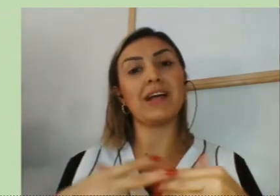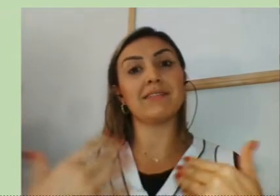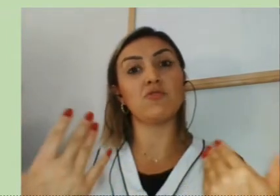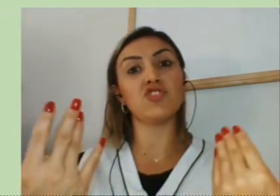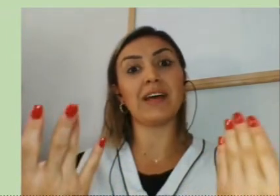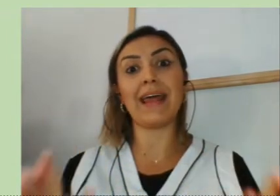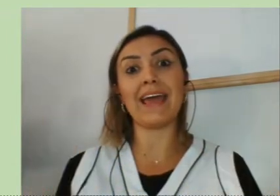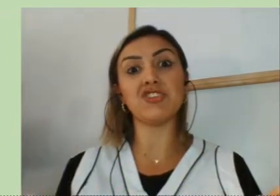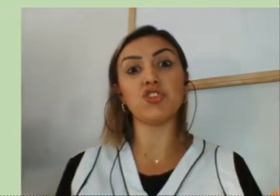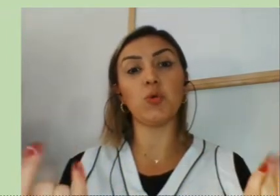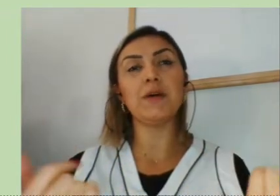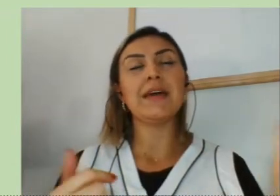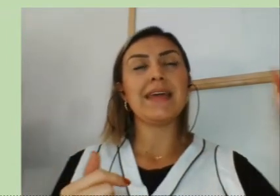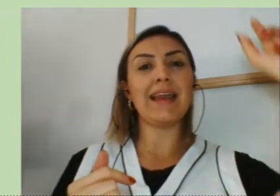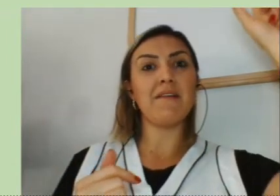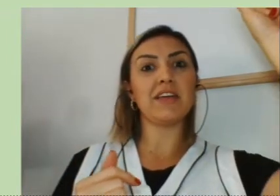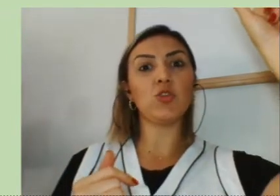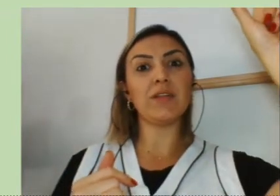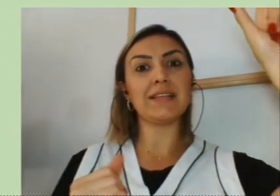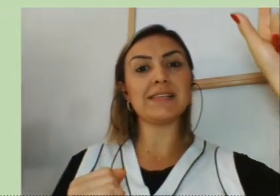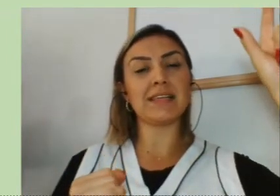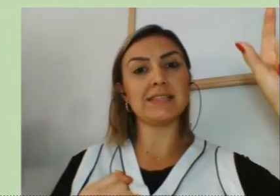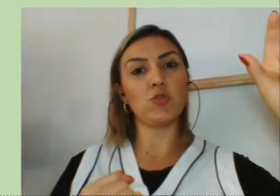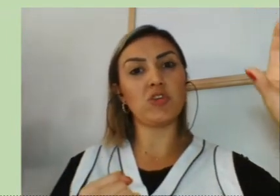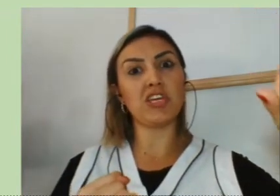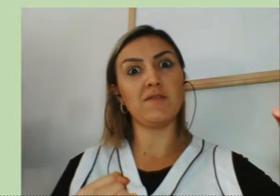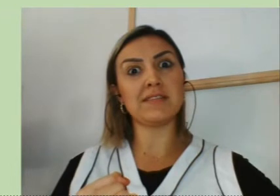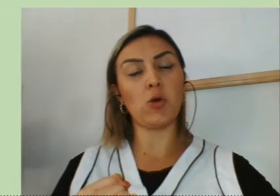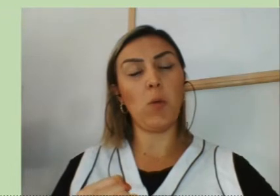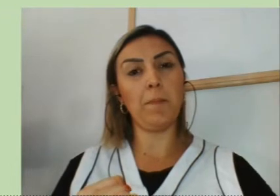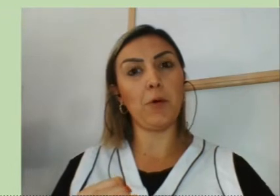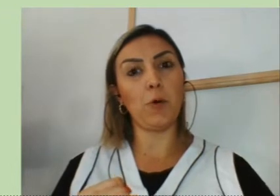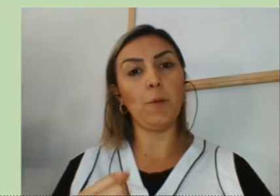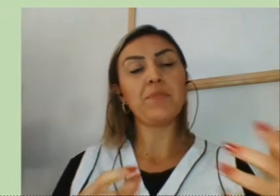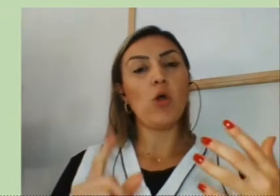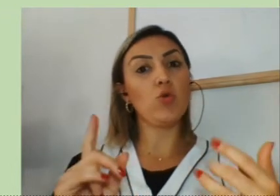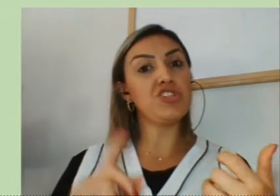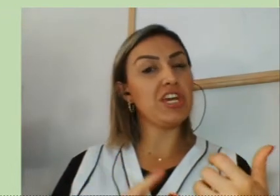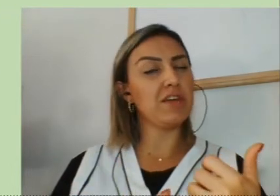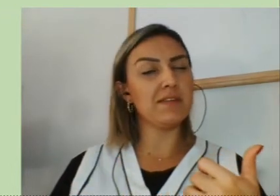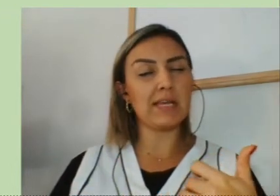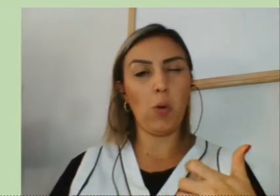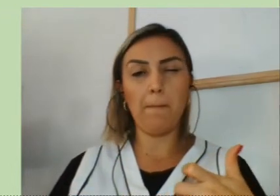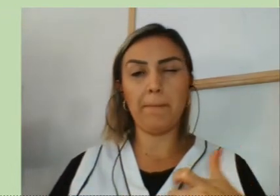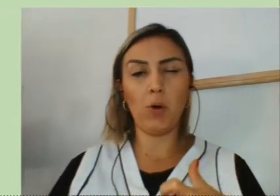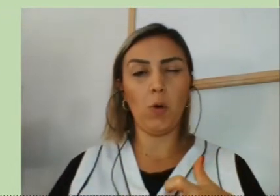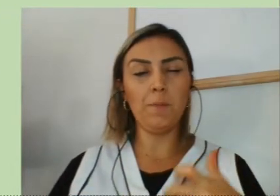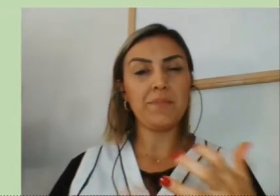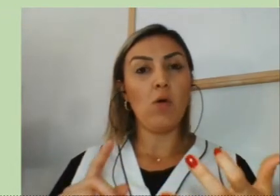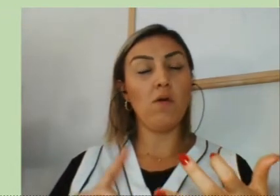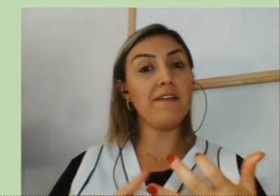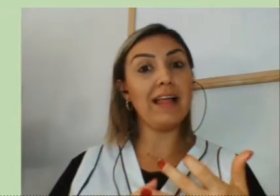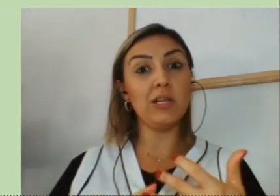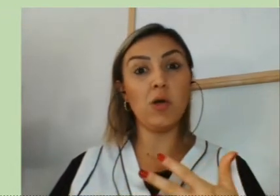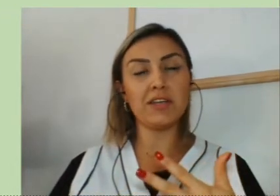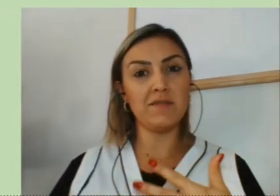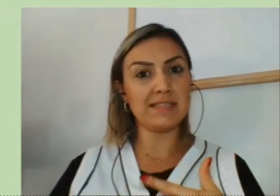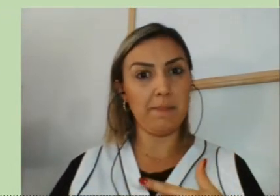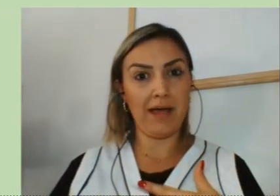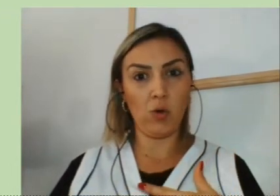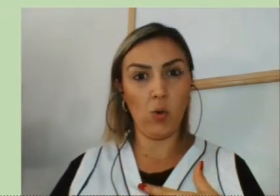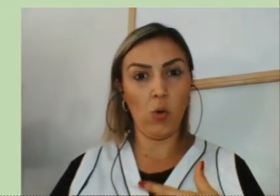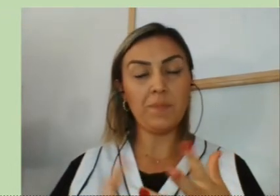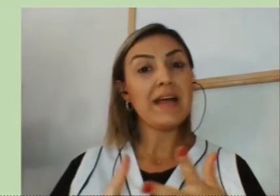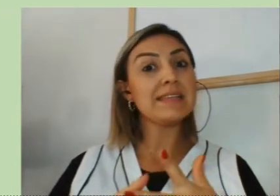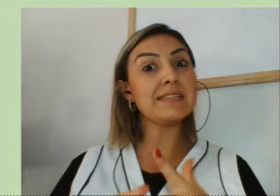fatura de cartão de crédito, e lá vem toda a descrição do que você comprou, o dia que você comprou, o valor que